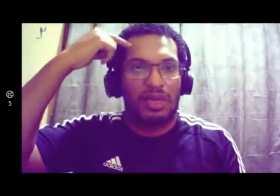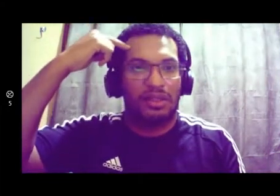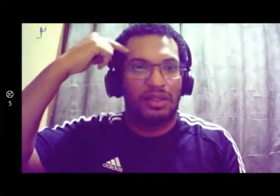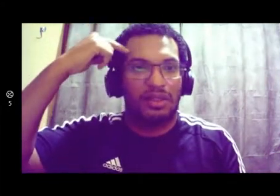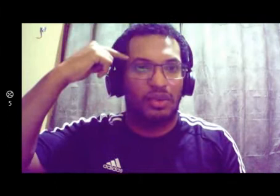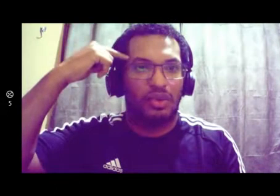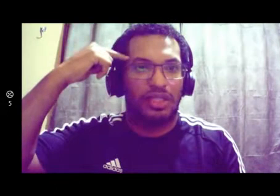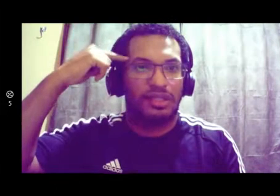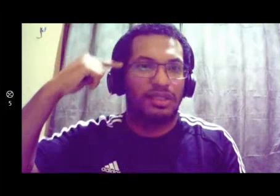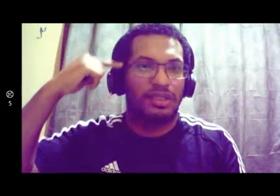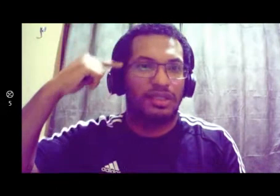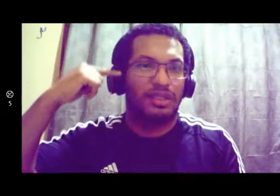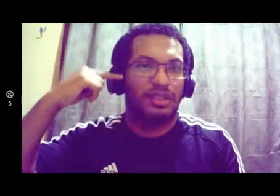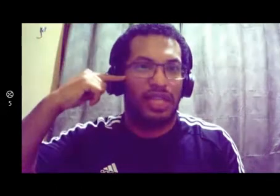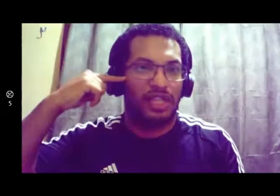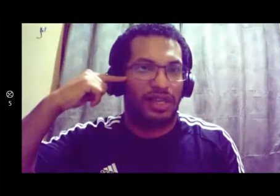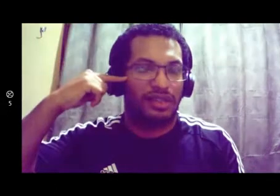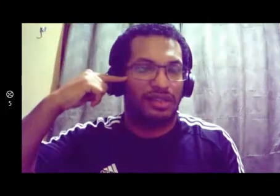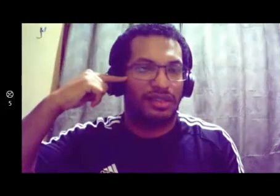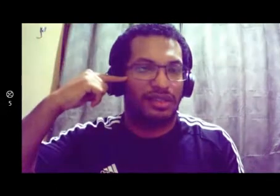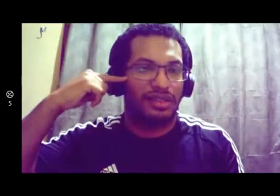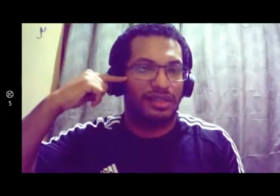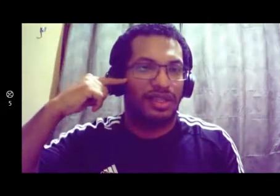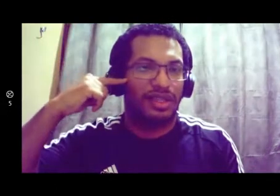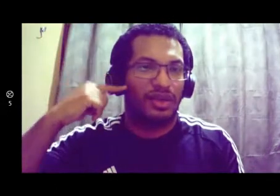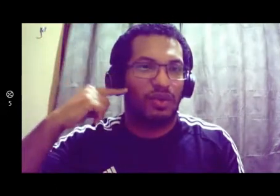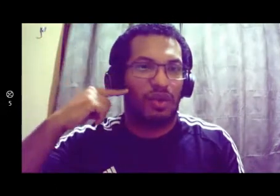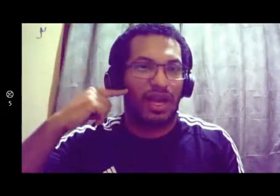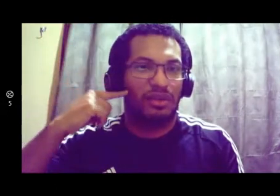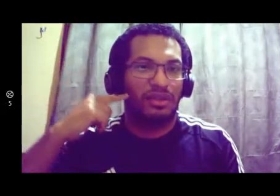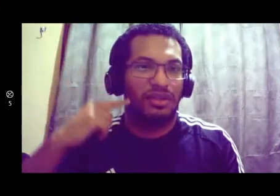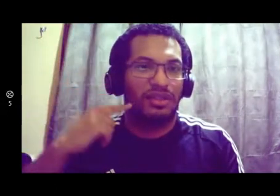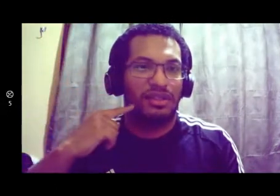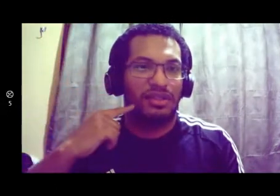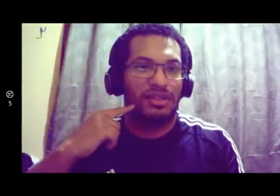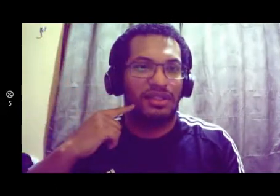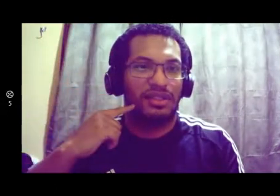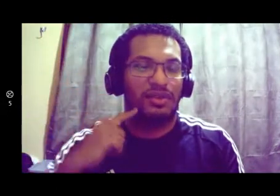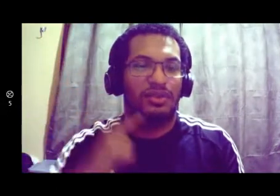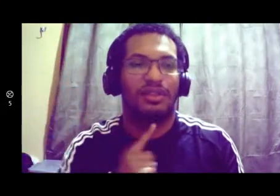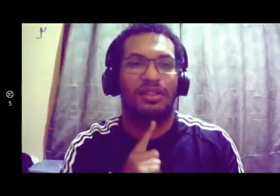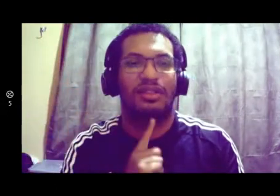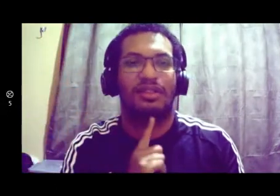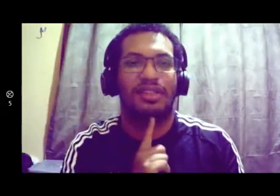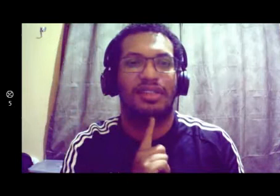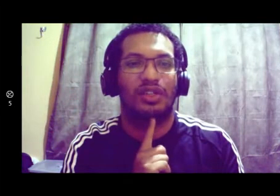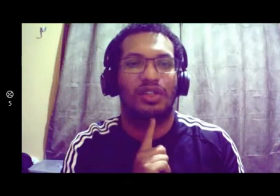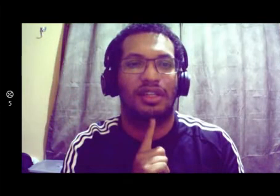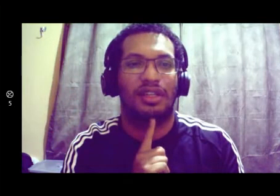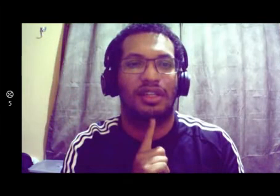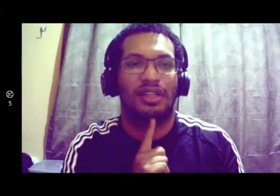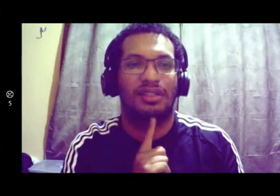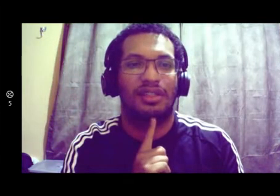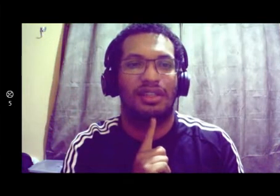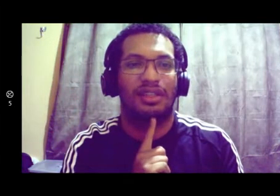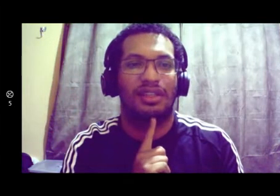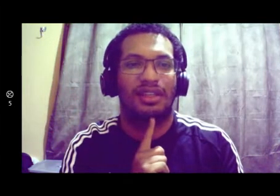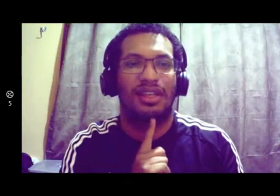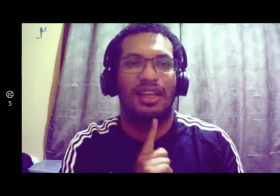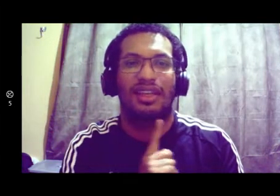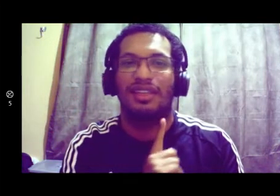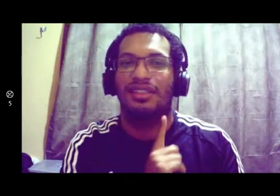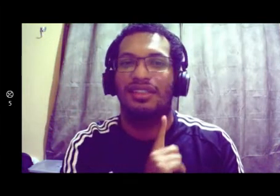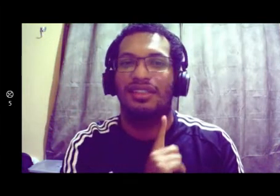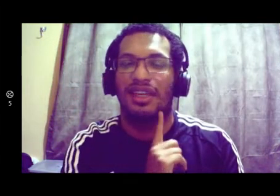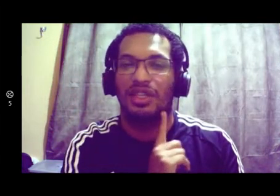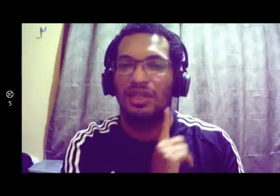1, 2, 3 horas. 4, 5, 6 horas.